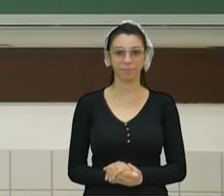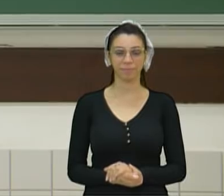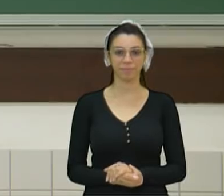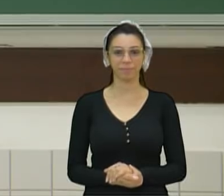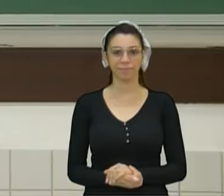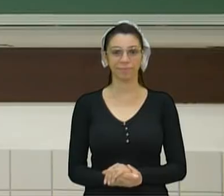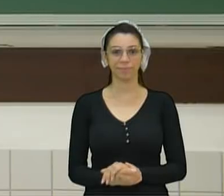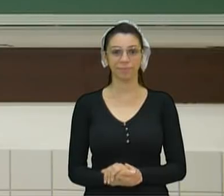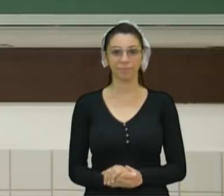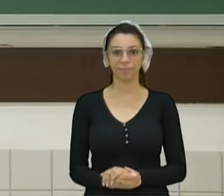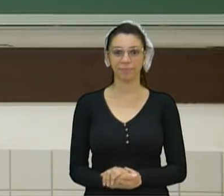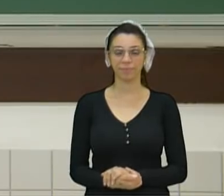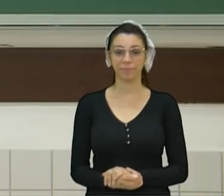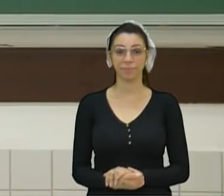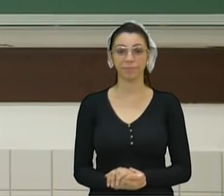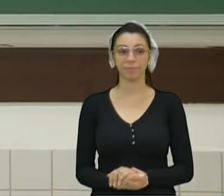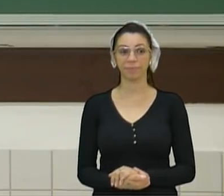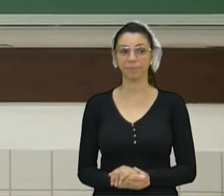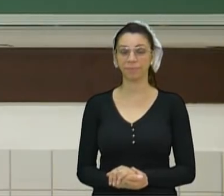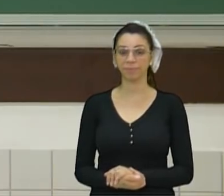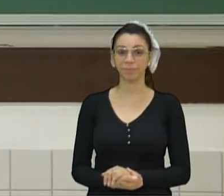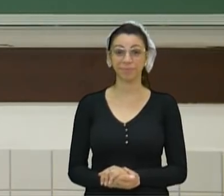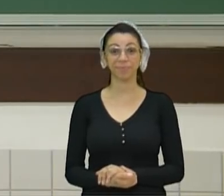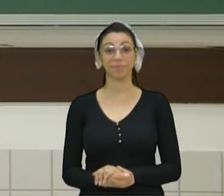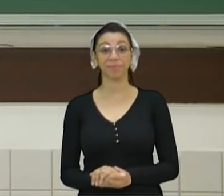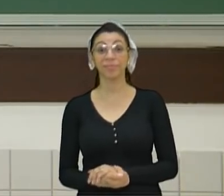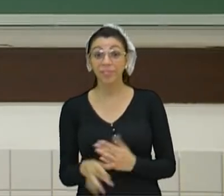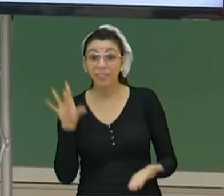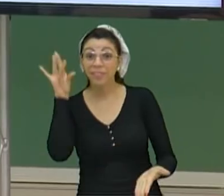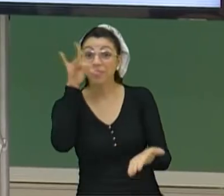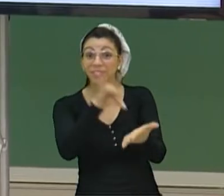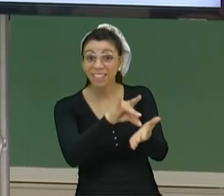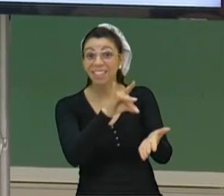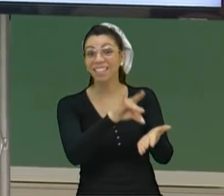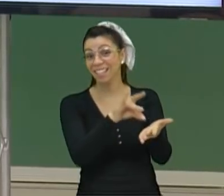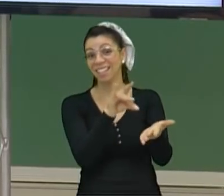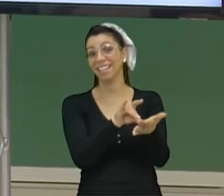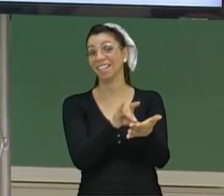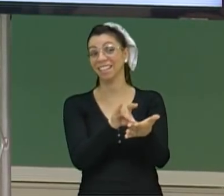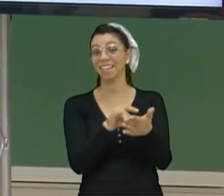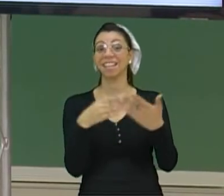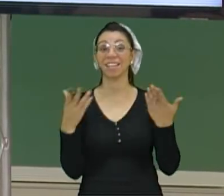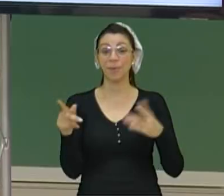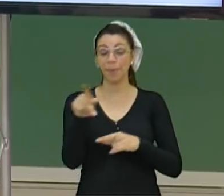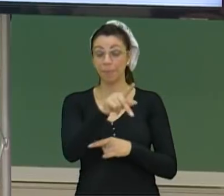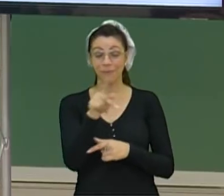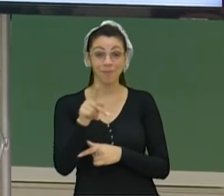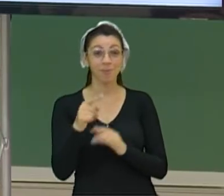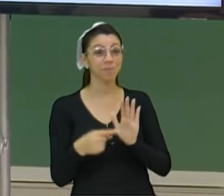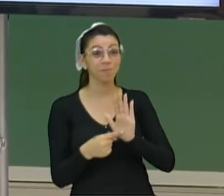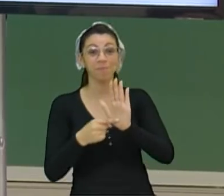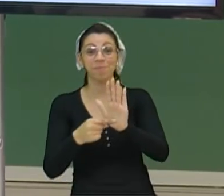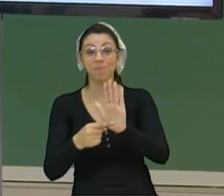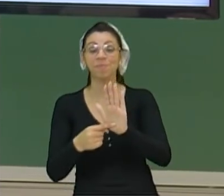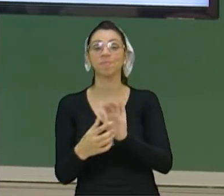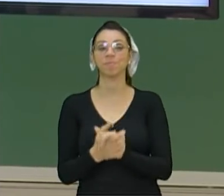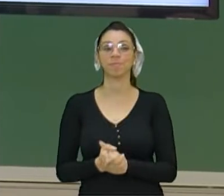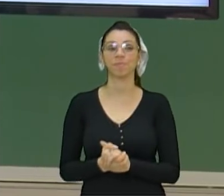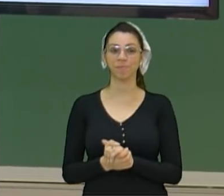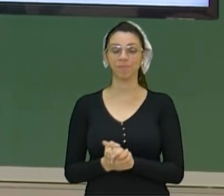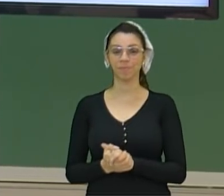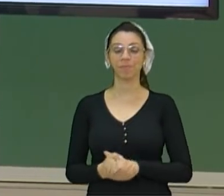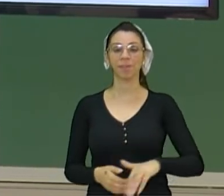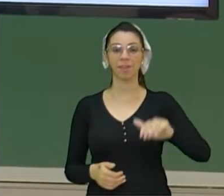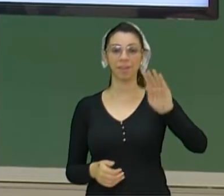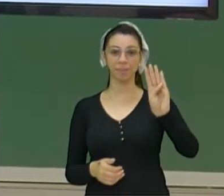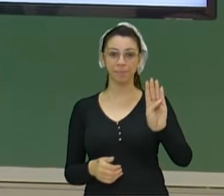E aí, pessoal, qual que é? É verdadeira, né? Então, a professora acabou de mostrar para vocês ali que a probabilidade de ocorrer o